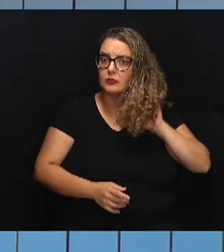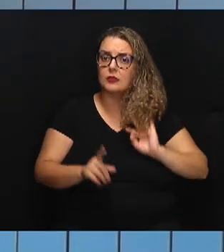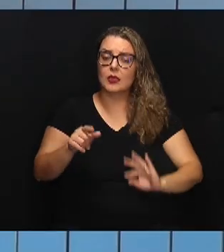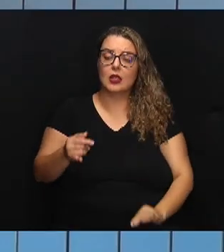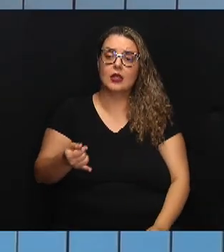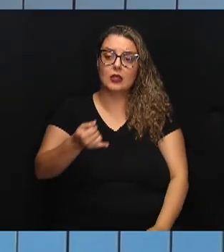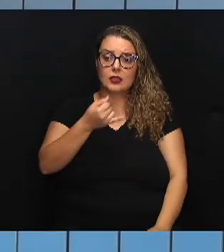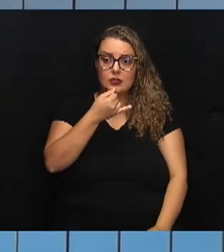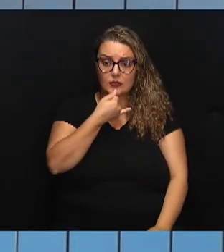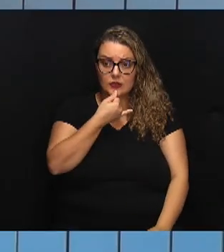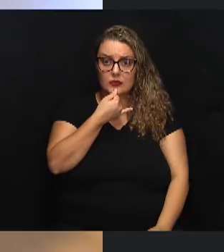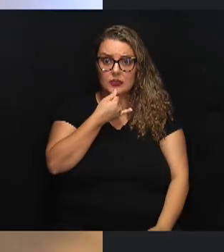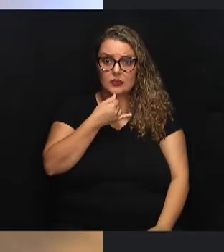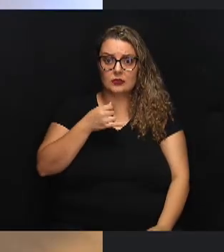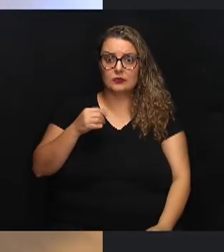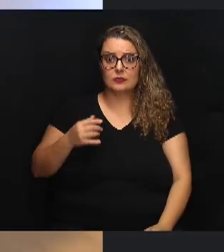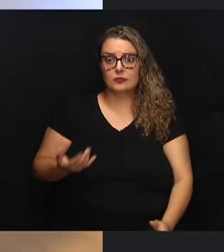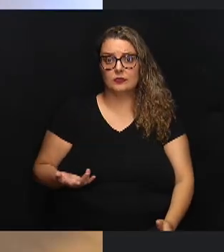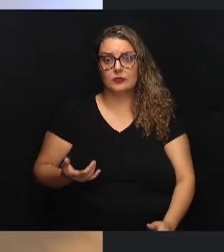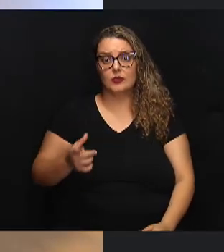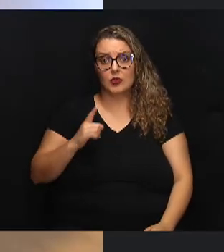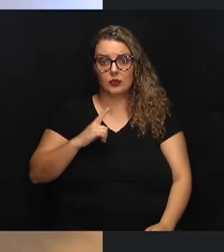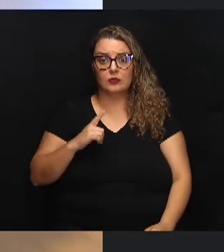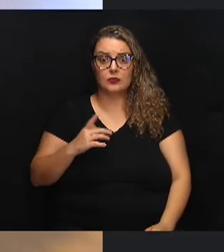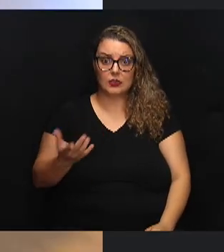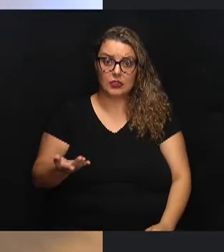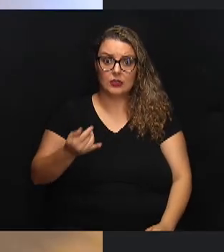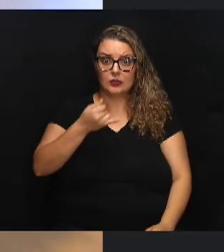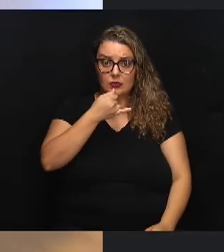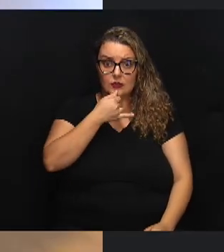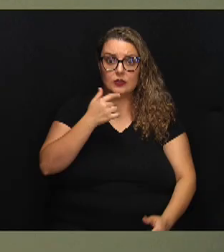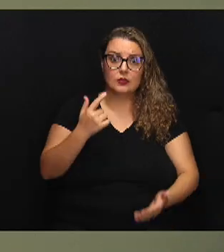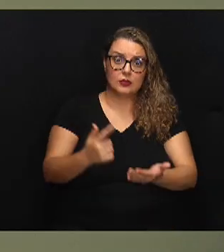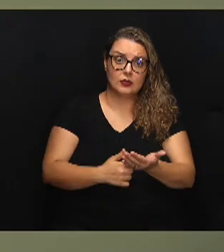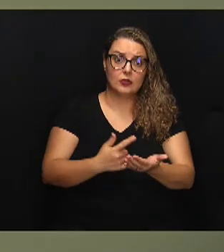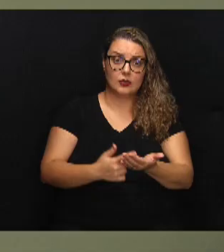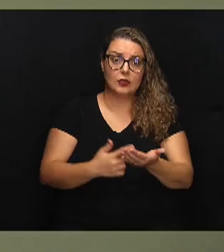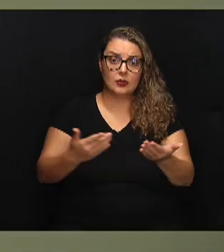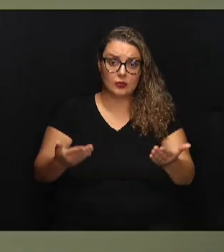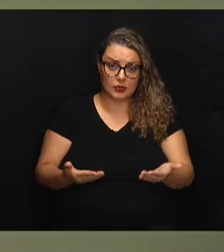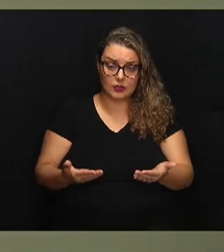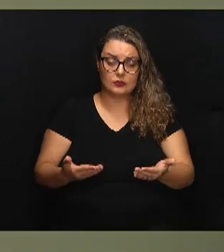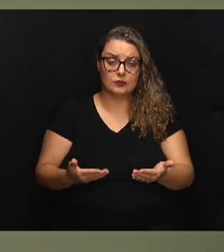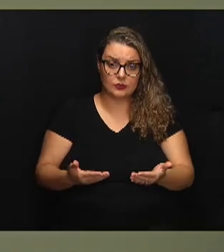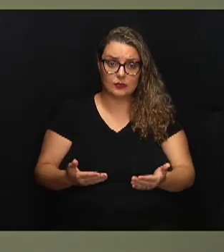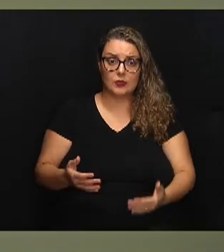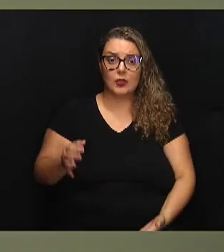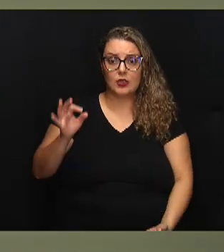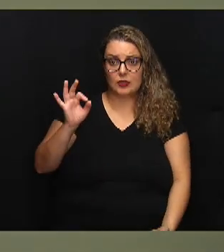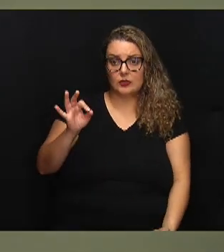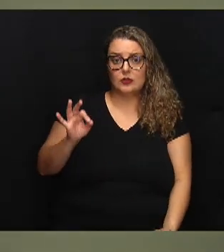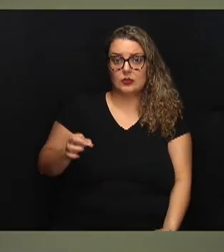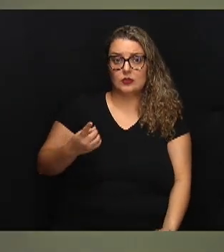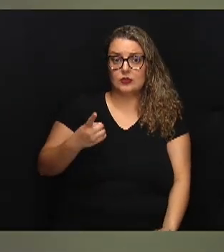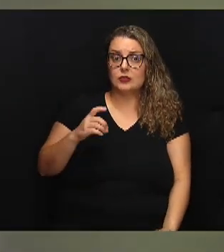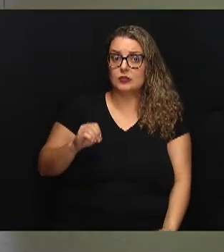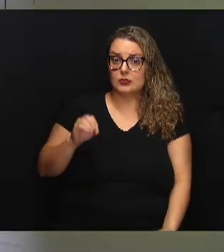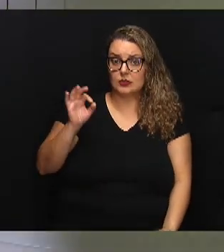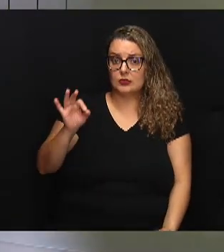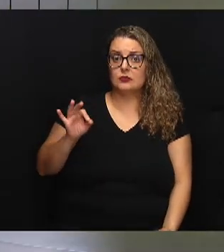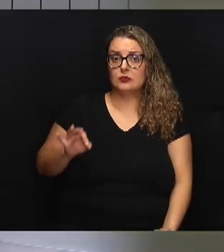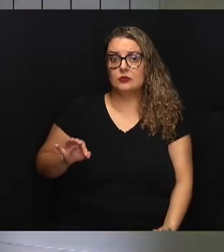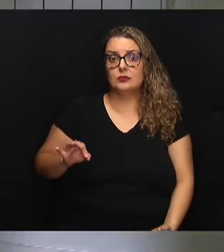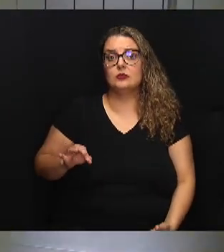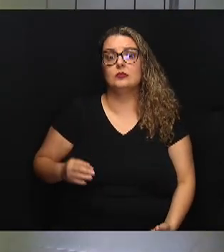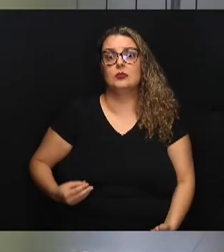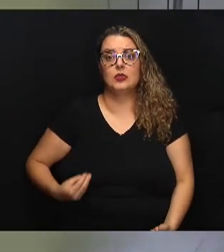Infelizmente, a chance, assim, o que a gente tem, né, da literatura hoje é de uma probabilidade de 10% desses indivíduos